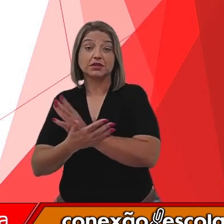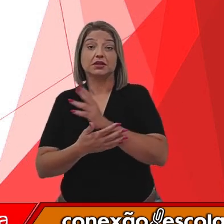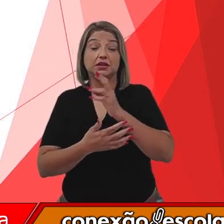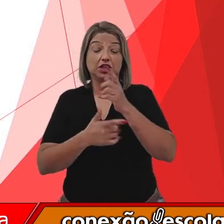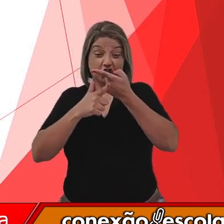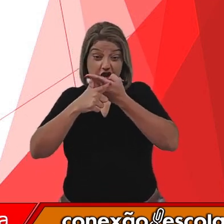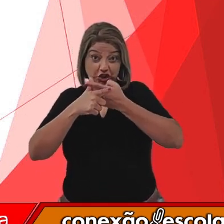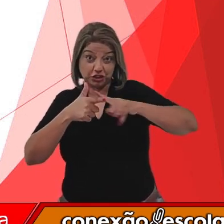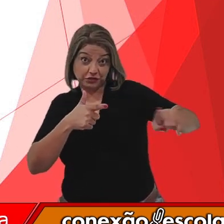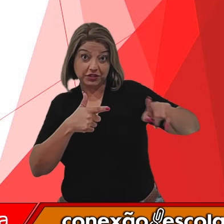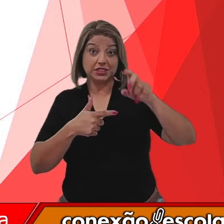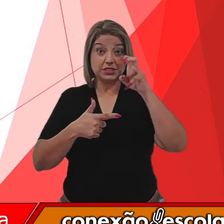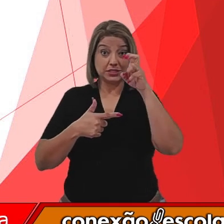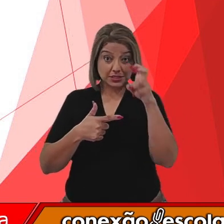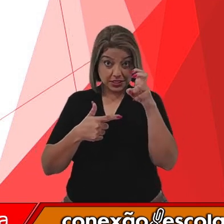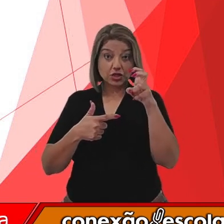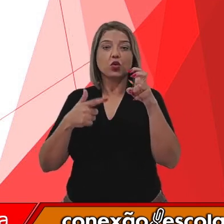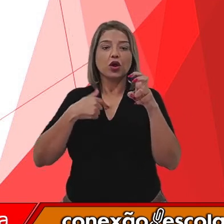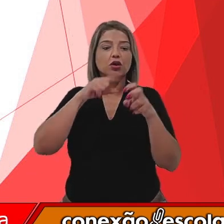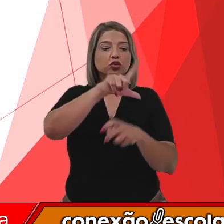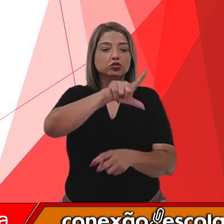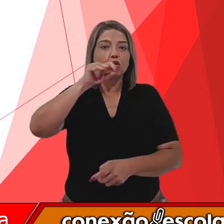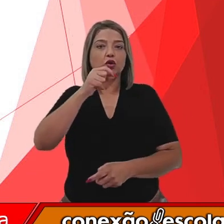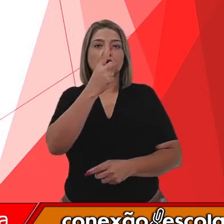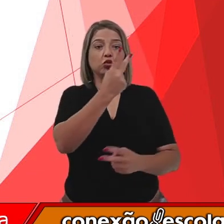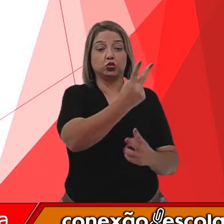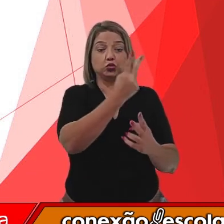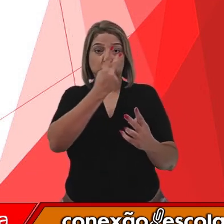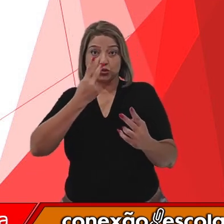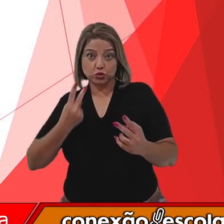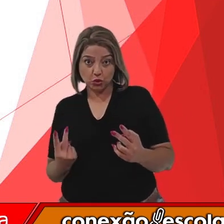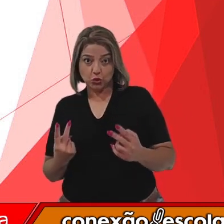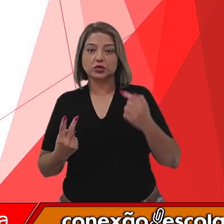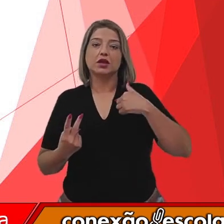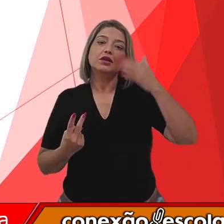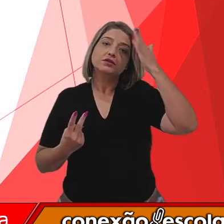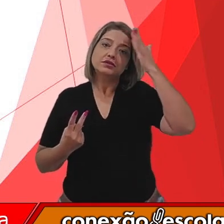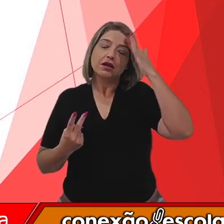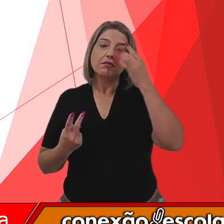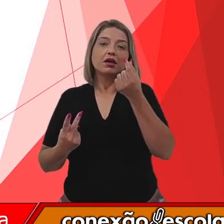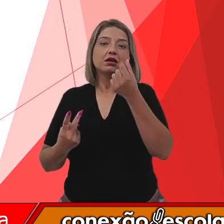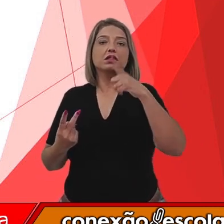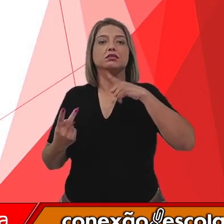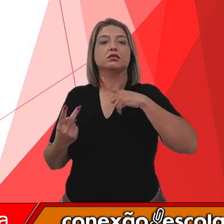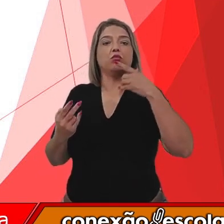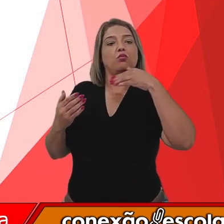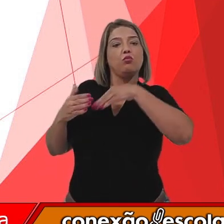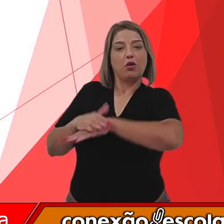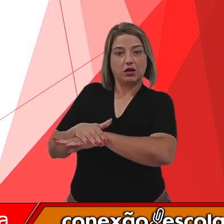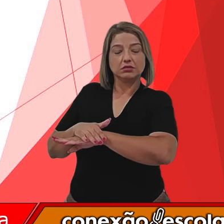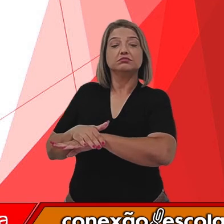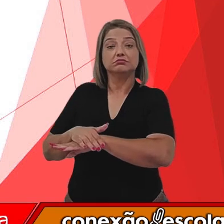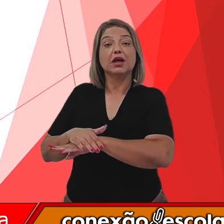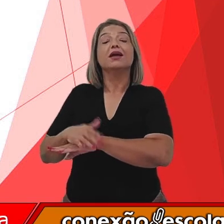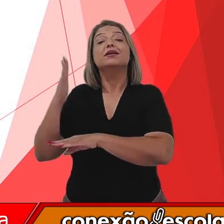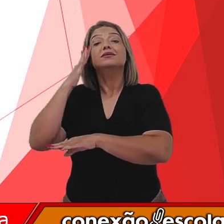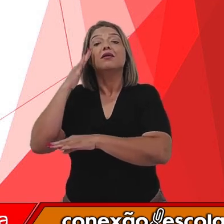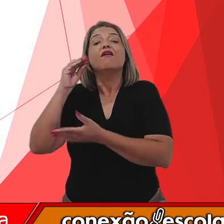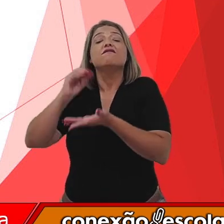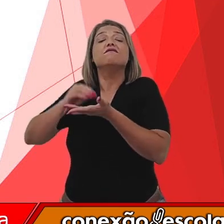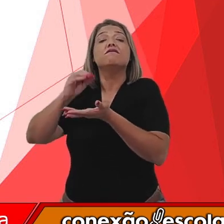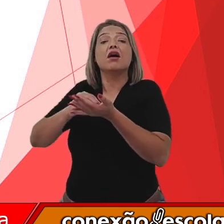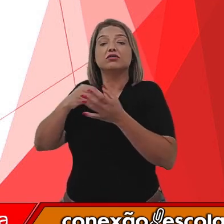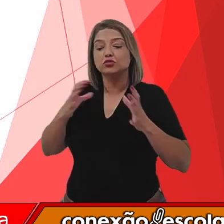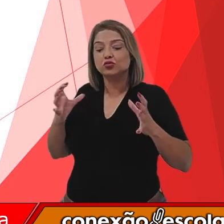possui. Sendo assim, qual que é o valor que ele possui e quanto falta para ele comprar essa mesa digitalizadora? Então,